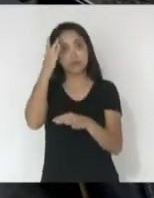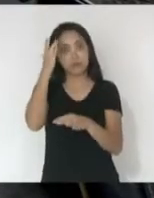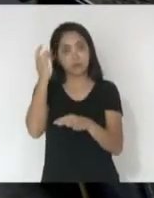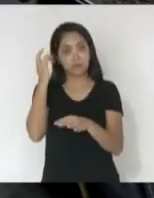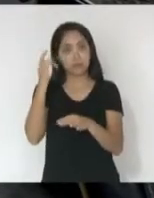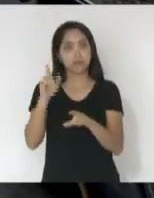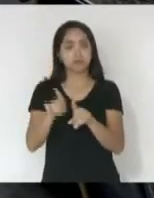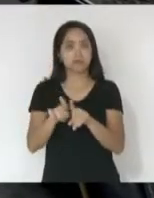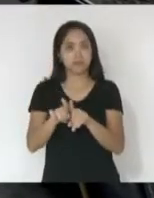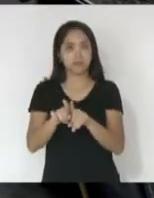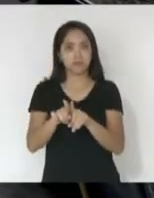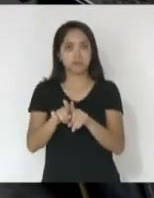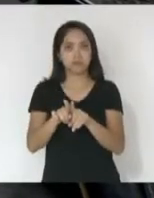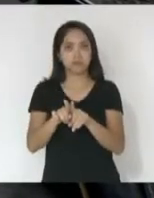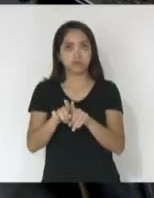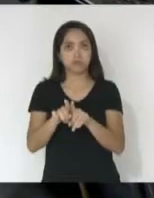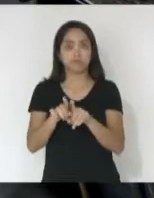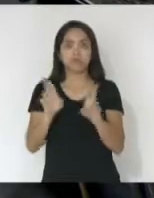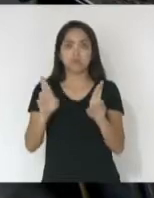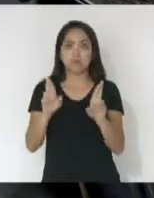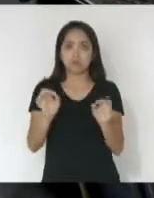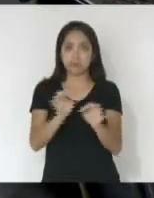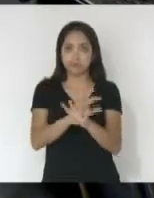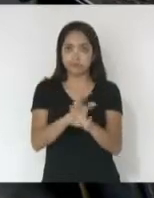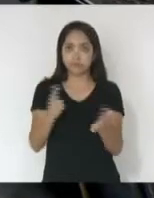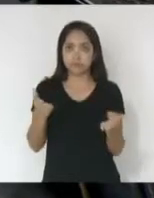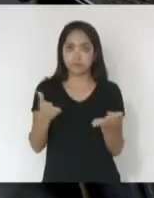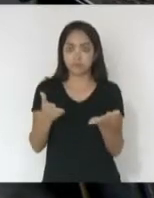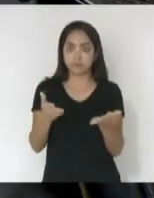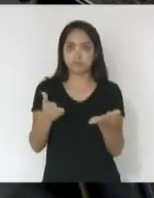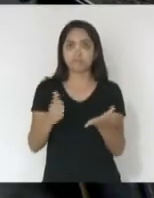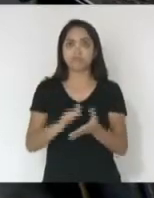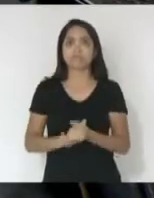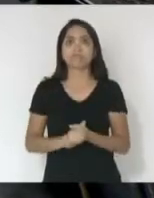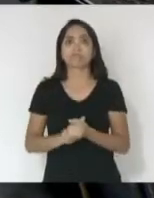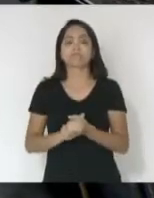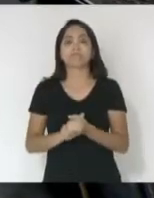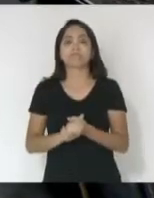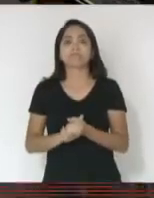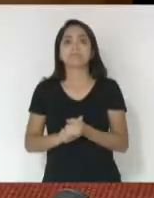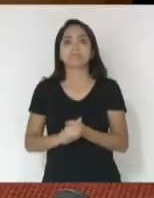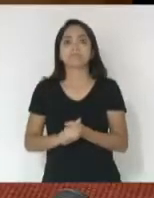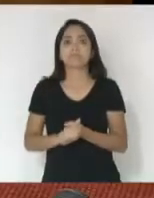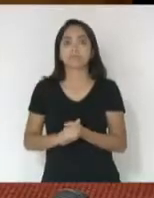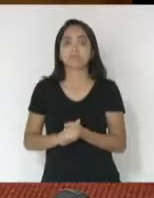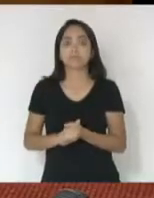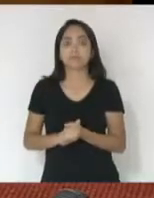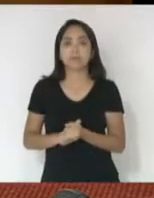Espero que nós consigamos fazer isso hoje. Está suspensa a sessão. Não.